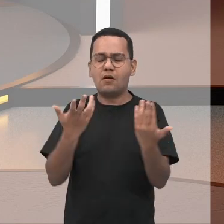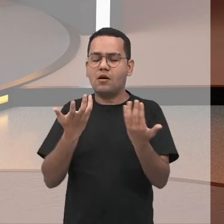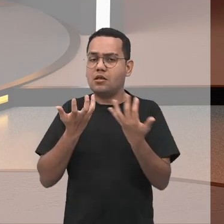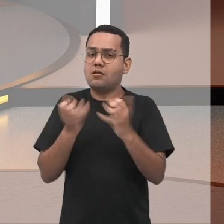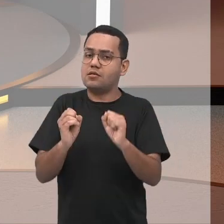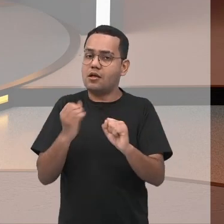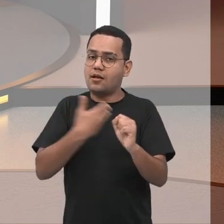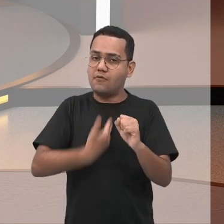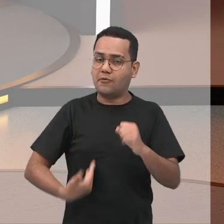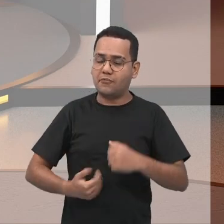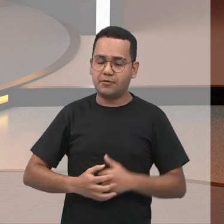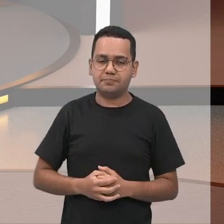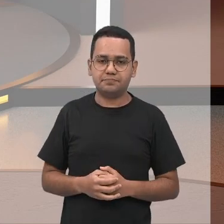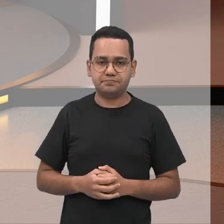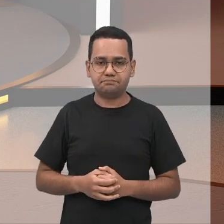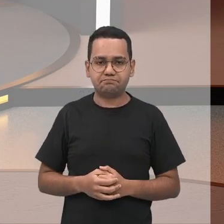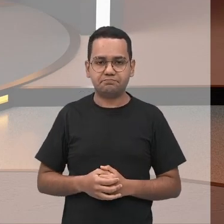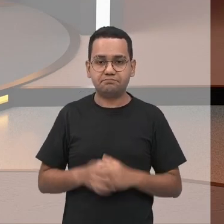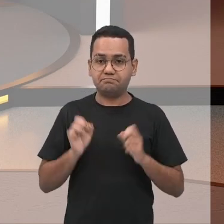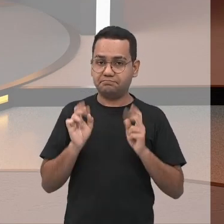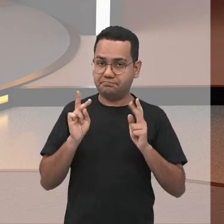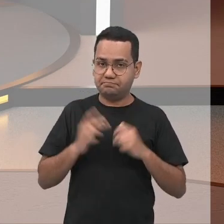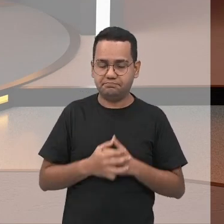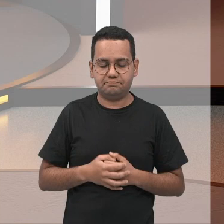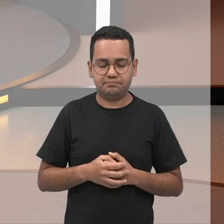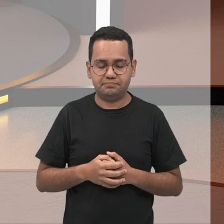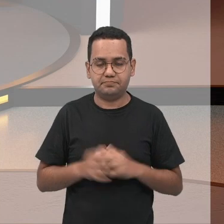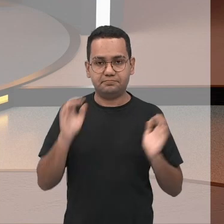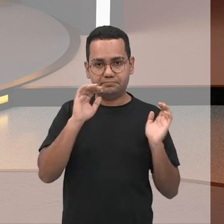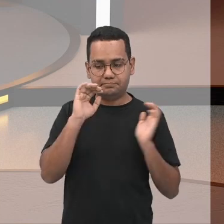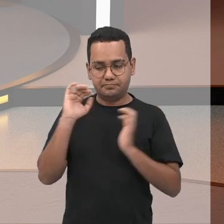aí nós vamos ver quais são as características, a